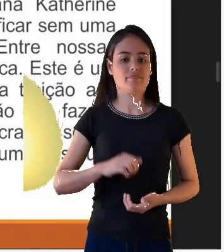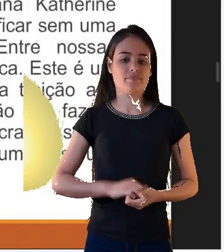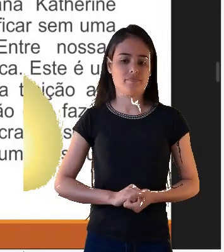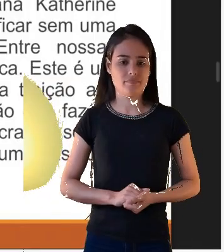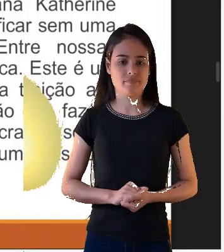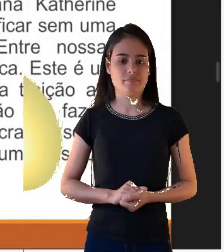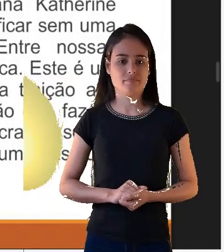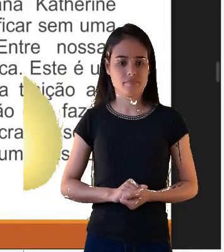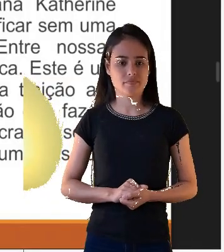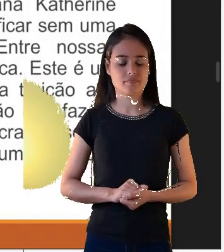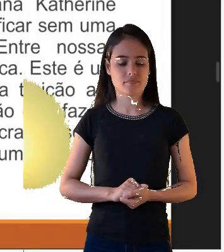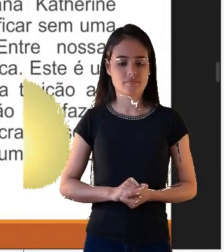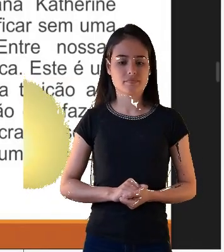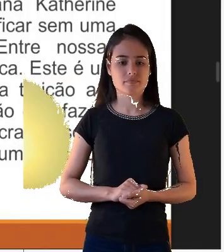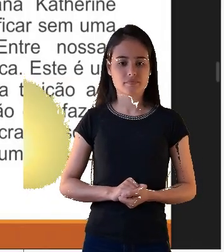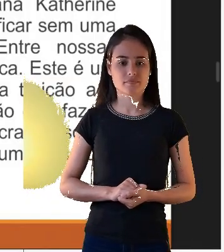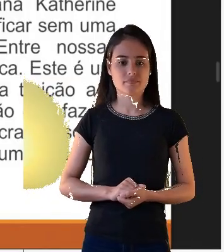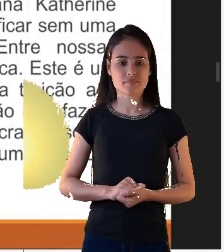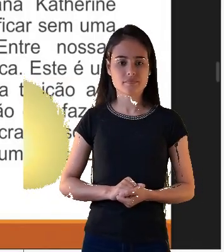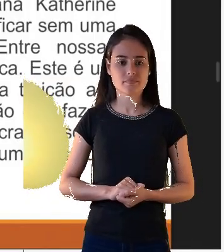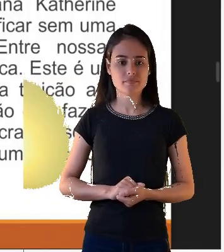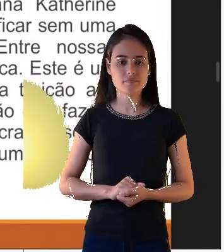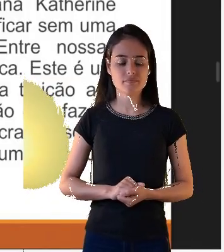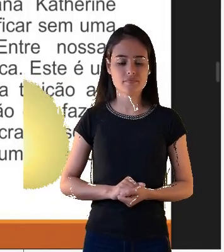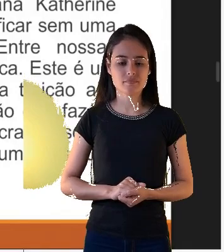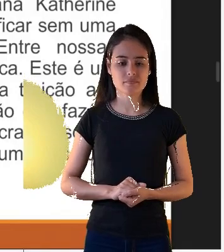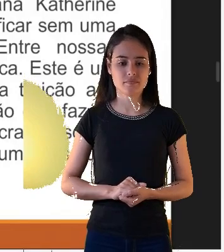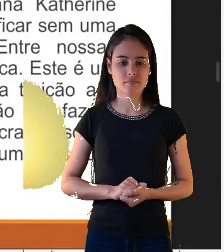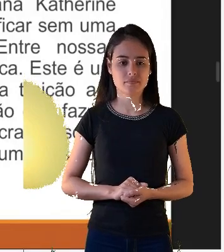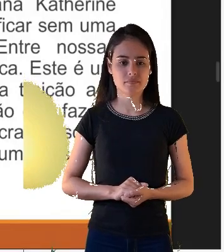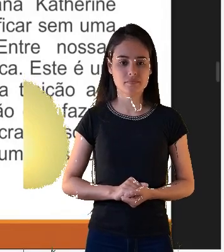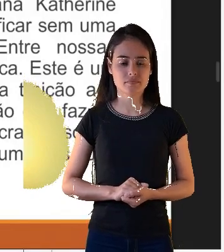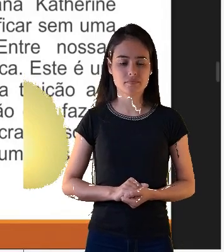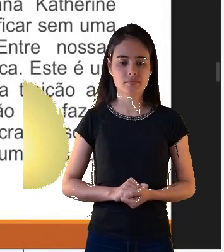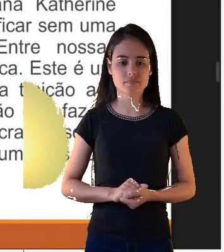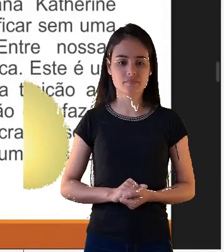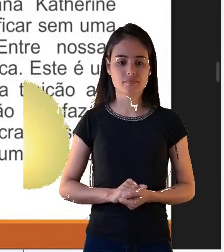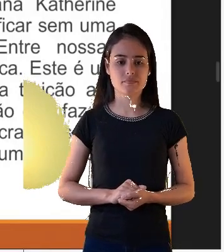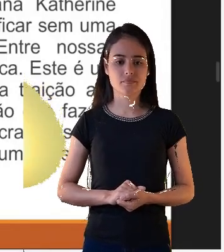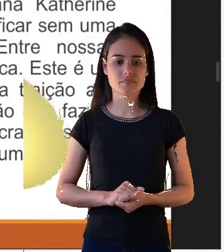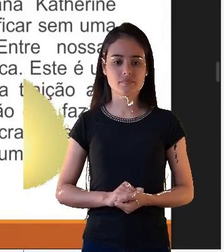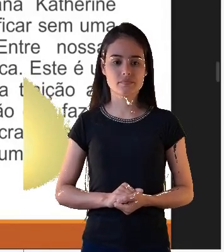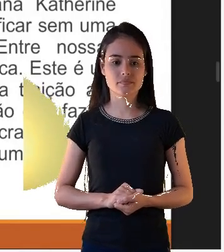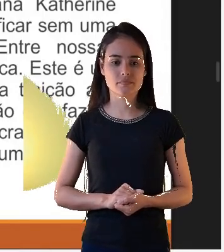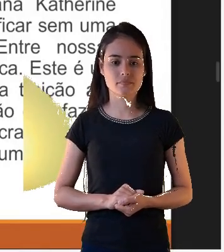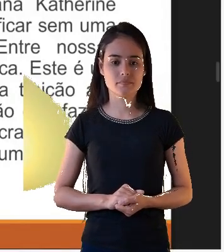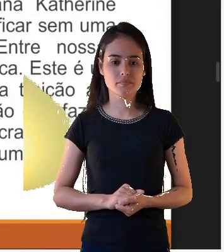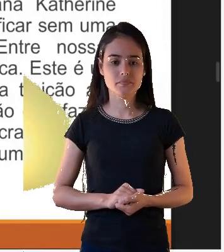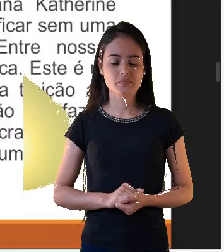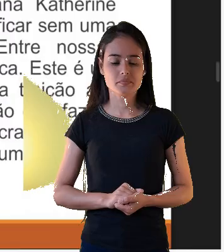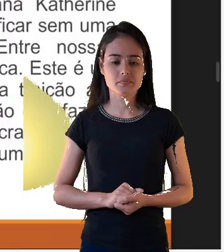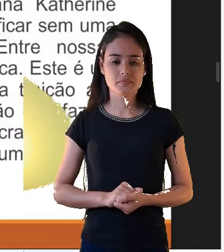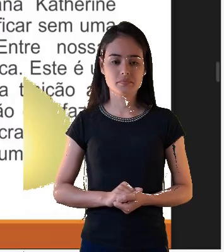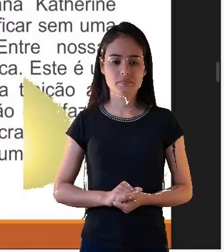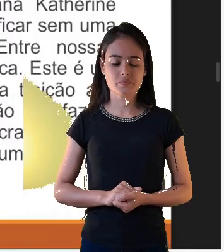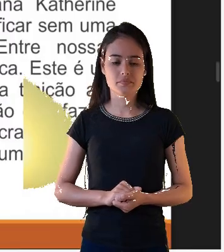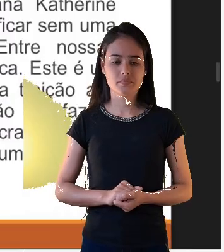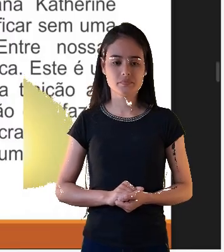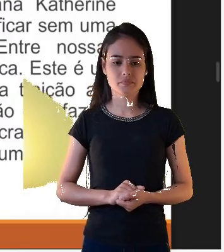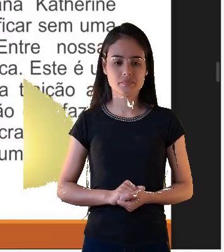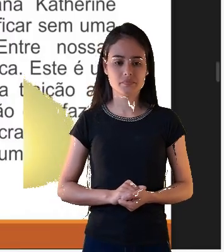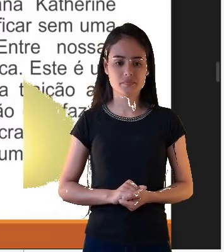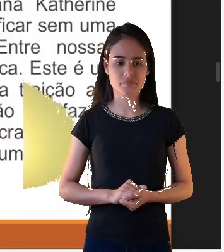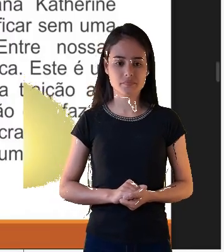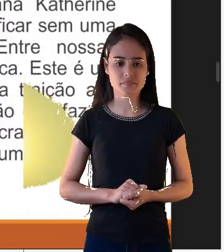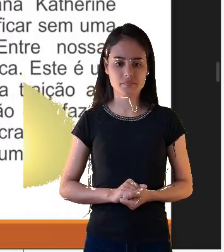por racismo, apesar da lei existir, mas foi uma primeira lei que escancarou que a gente era